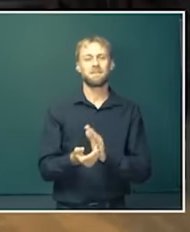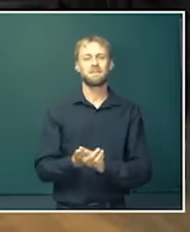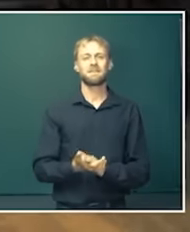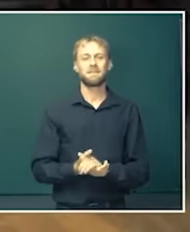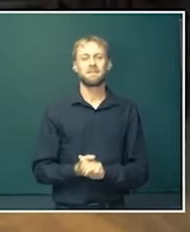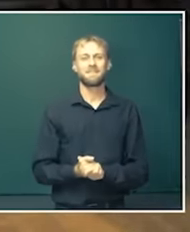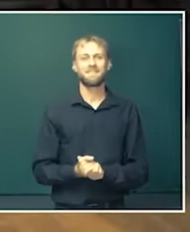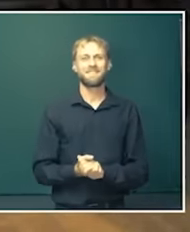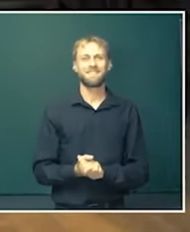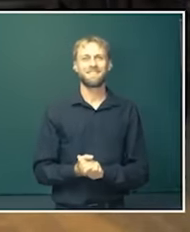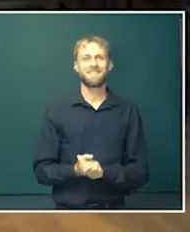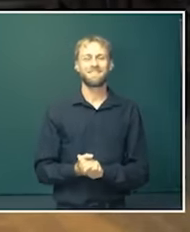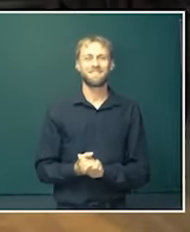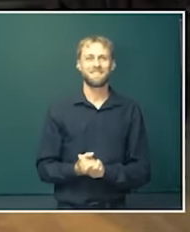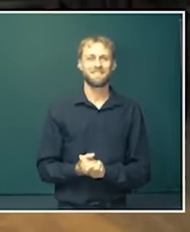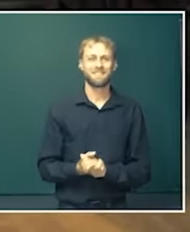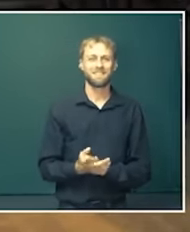Ô, papai, te ama demais.